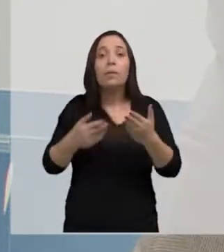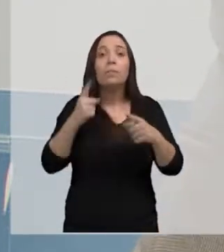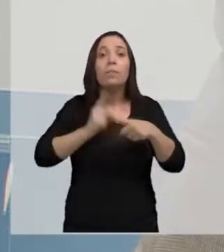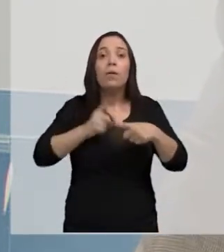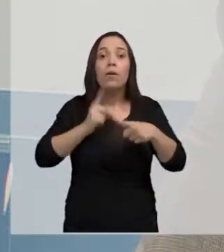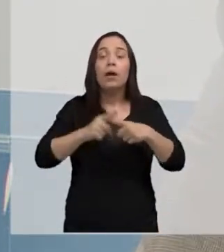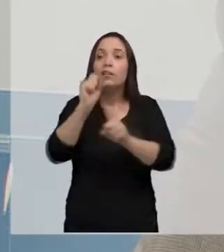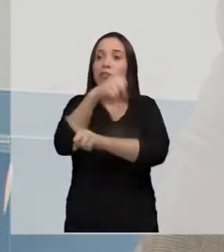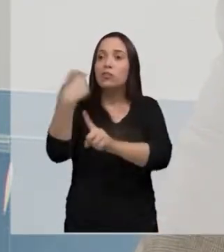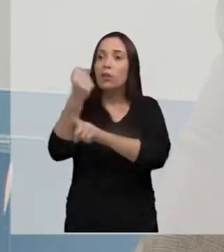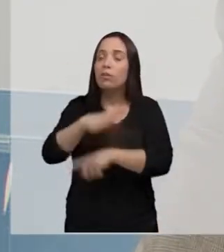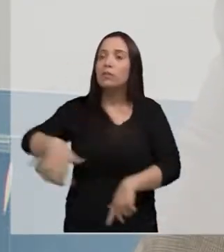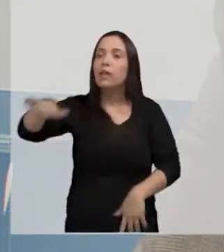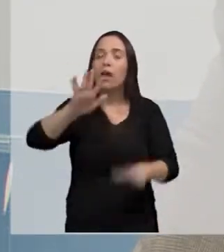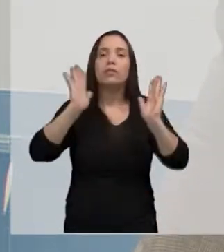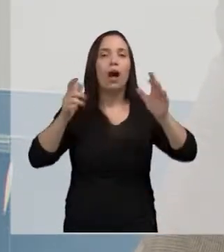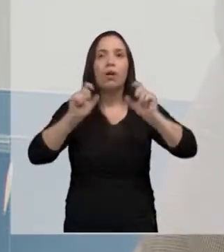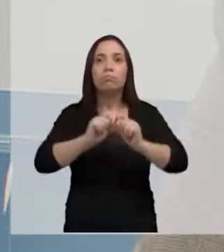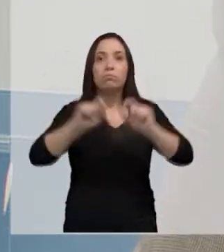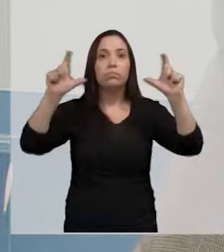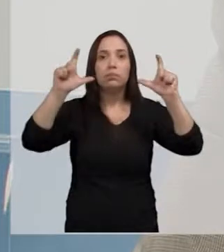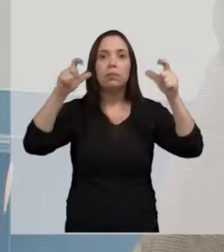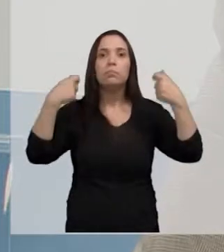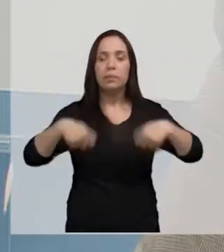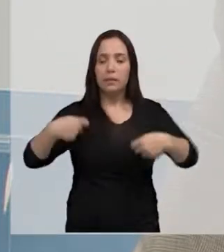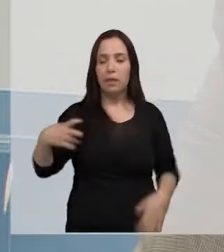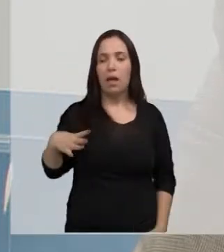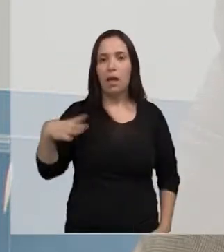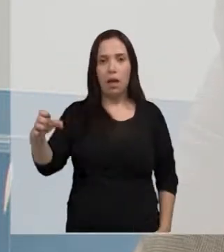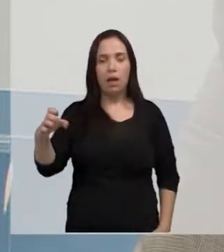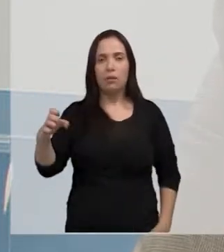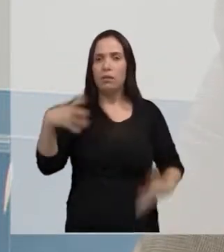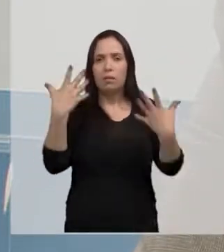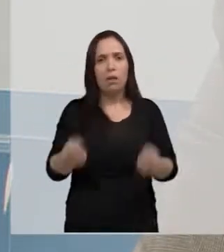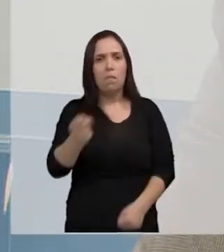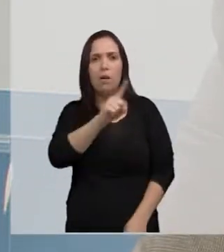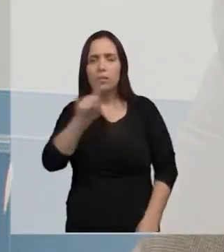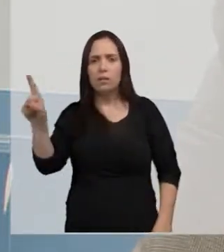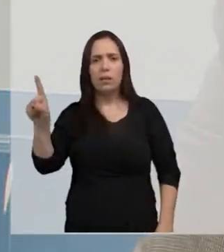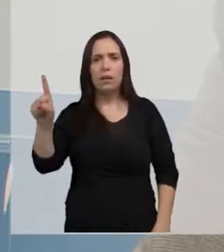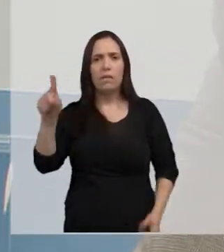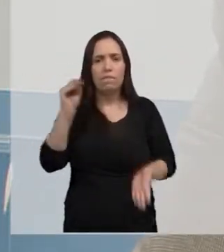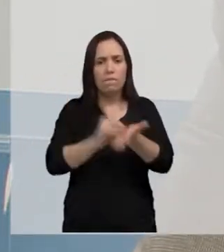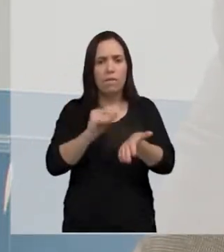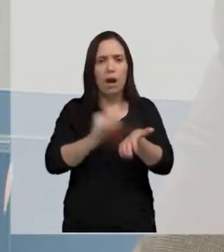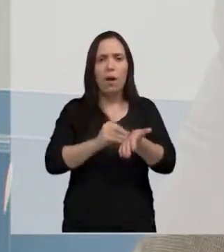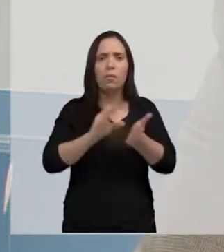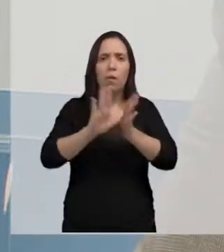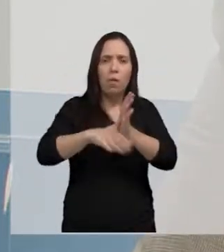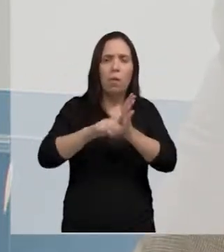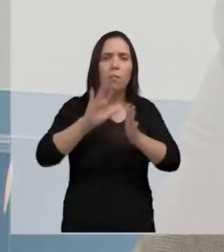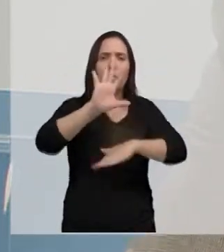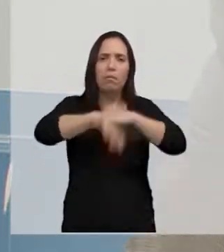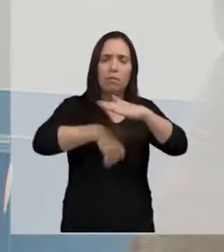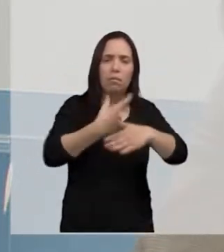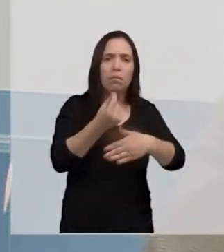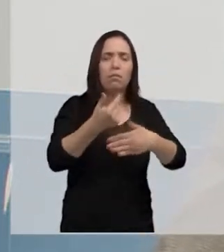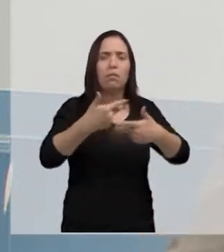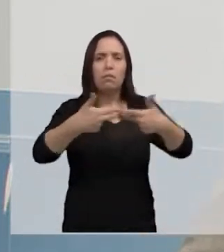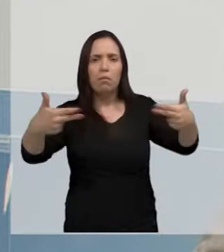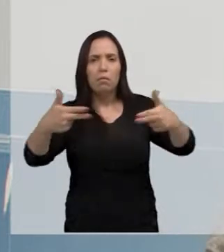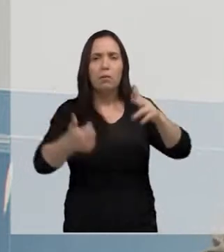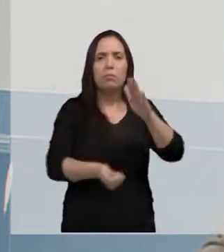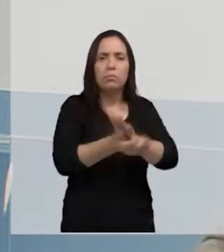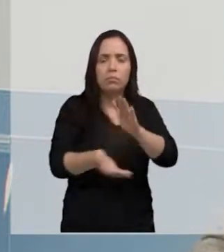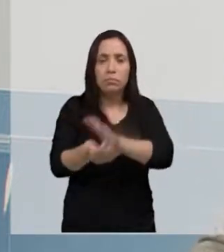De ética. A população brasileira deu a demonstração que não aceita mais essa postura antiética de roubo de corrupção. E o Jair